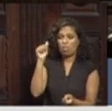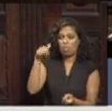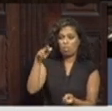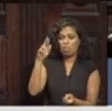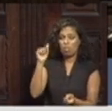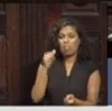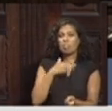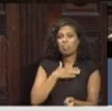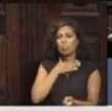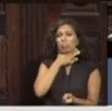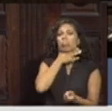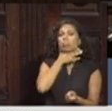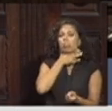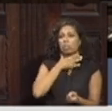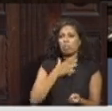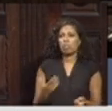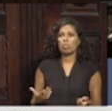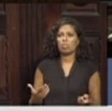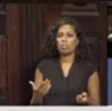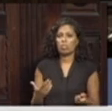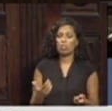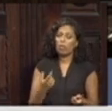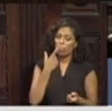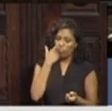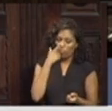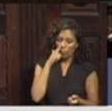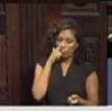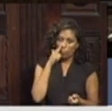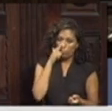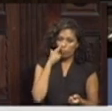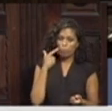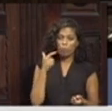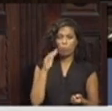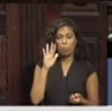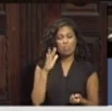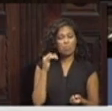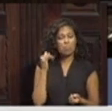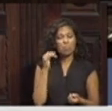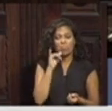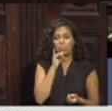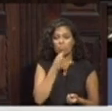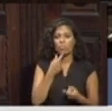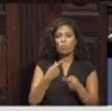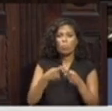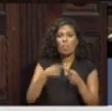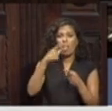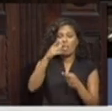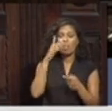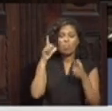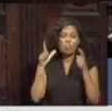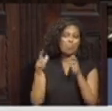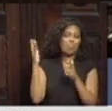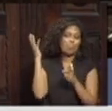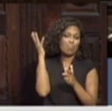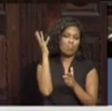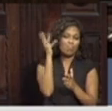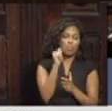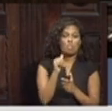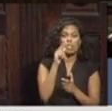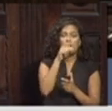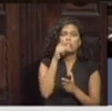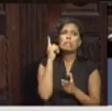é mais desemprego, mais pobreza, mais miséria e, consequentemente, um incremento no quadro